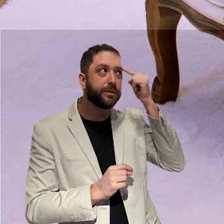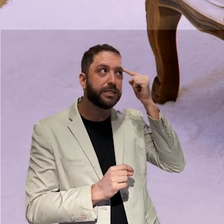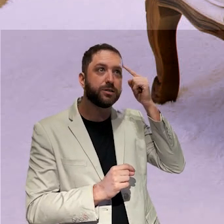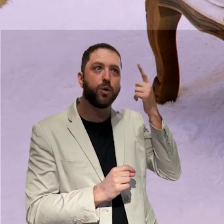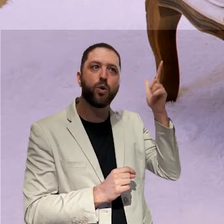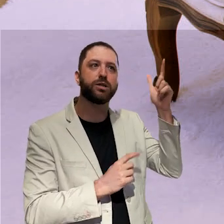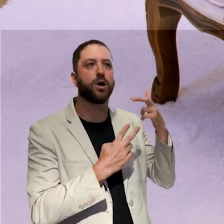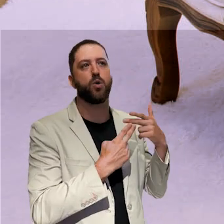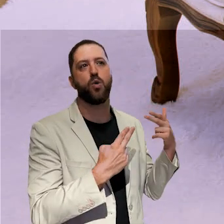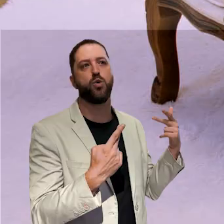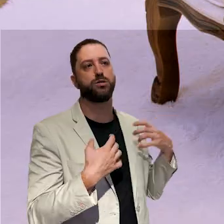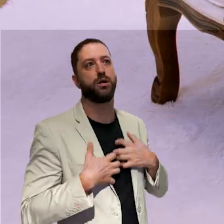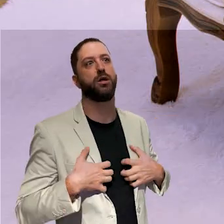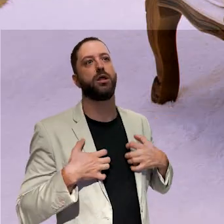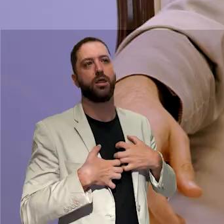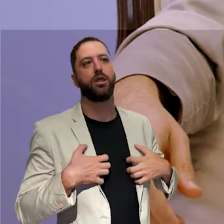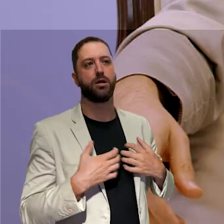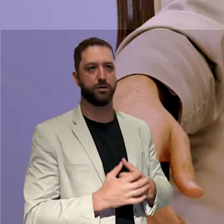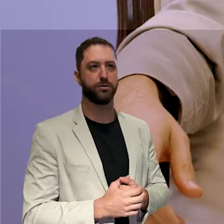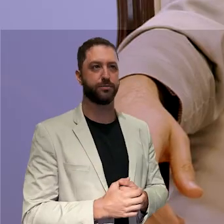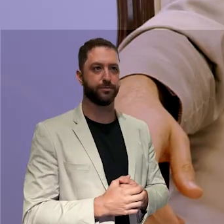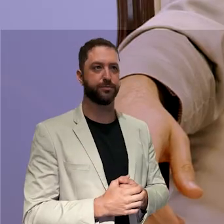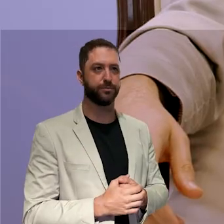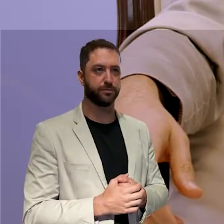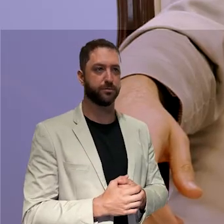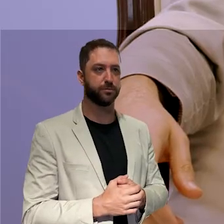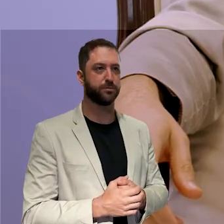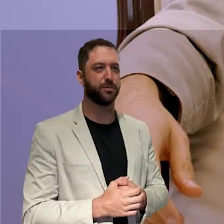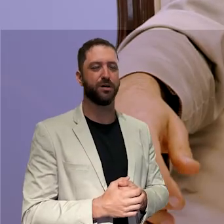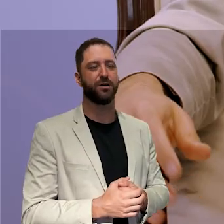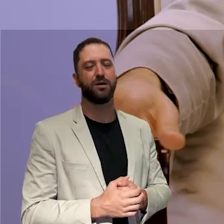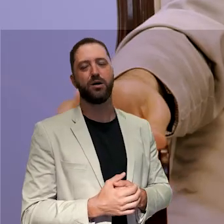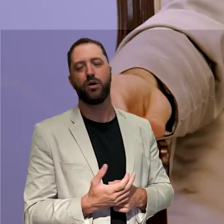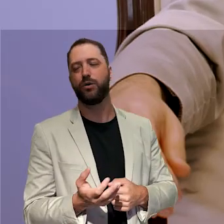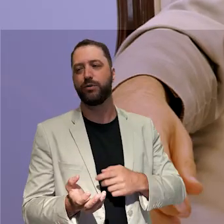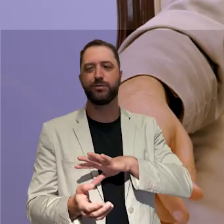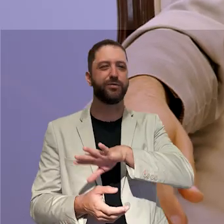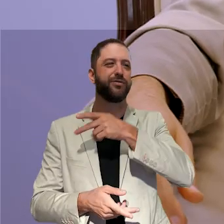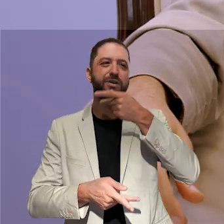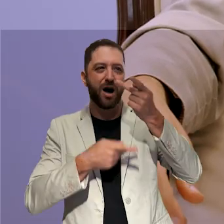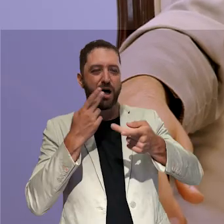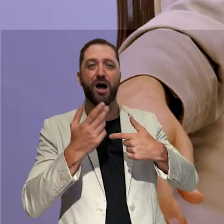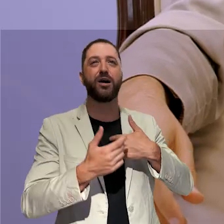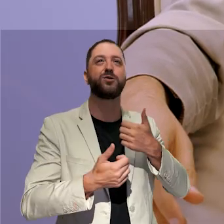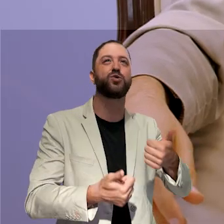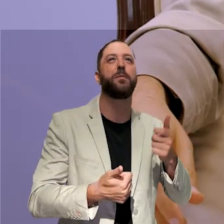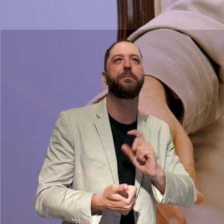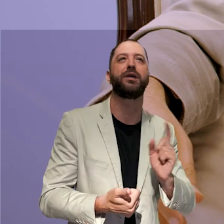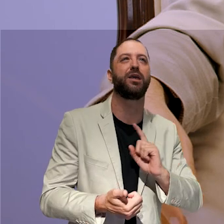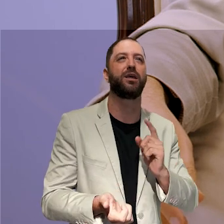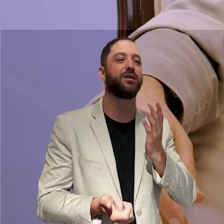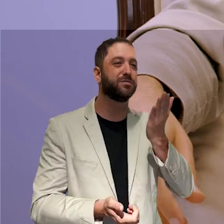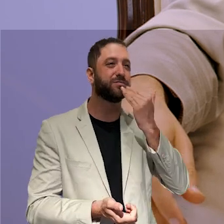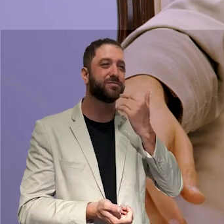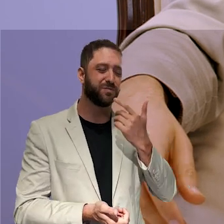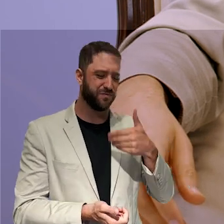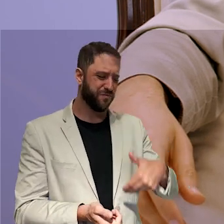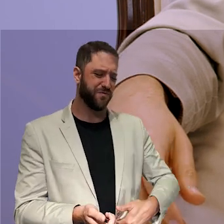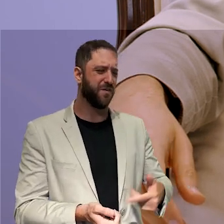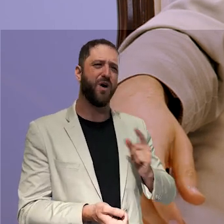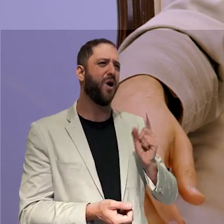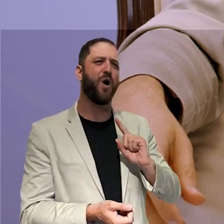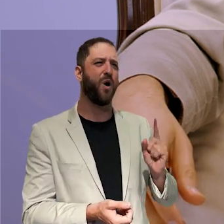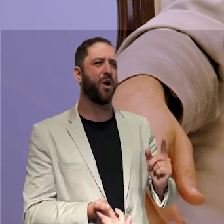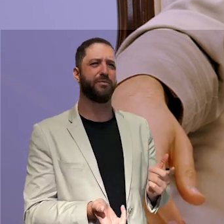O meu pensamento tá em outro lugar. Ou eu tô perdendo, ah, eu não tô bem, essa semana eu tô perdendo apetite, ou eu tô ficando muito